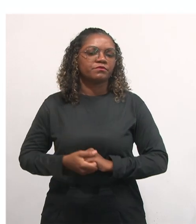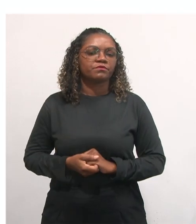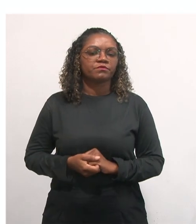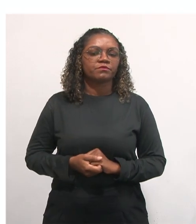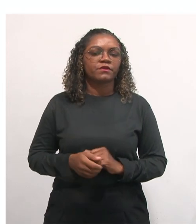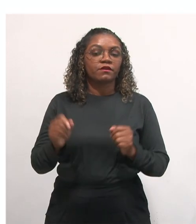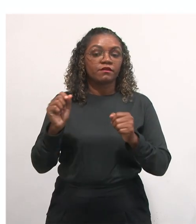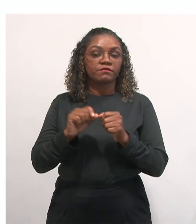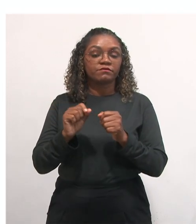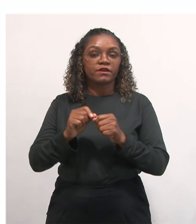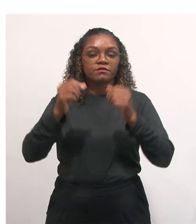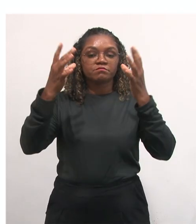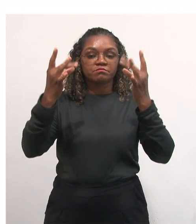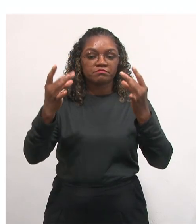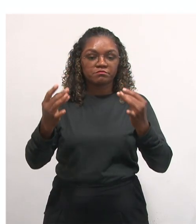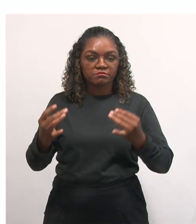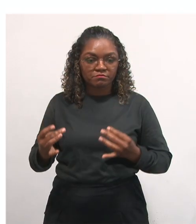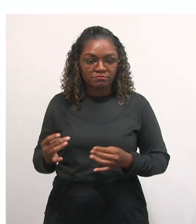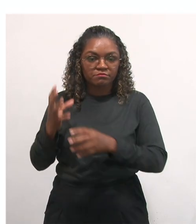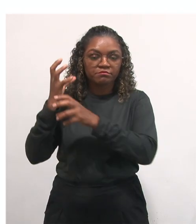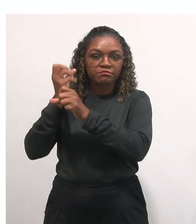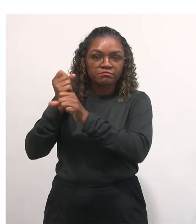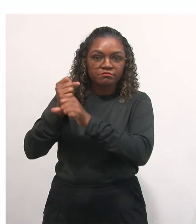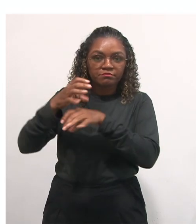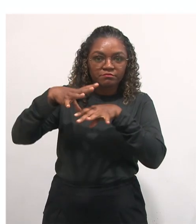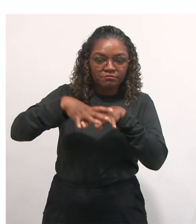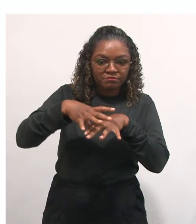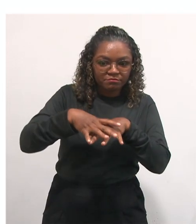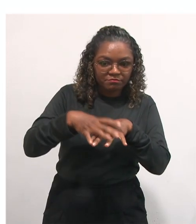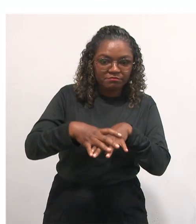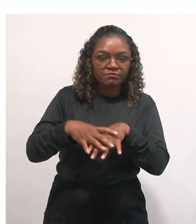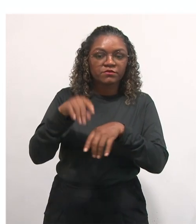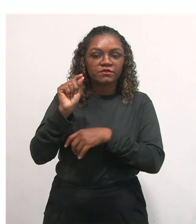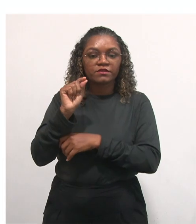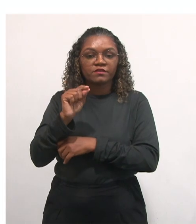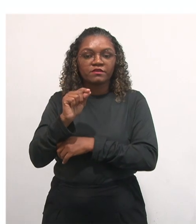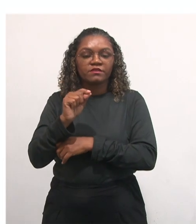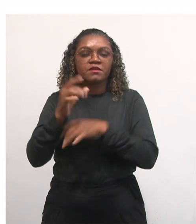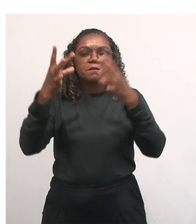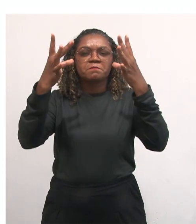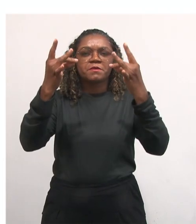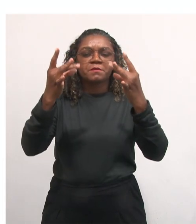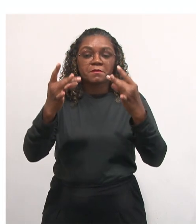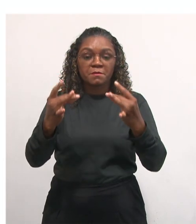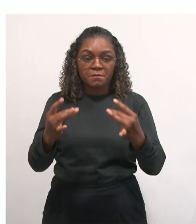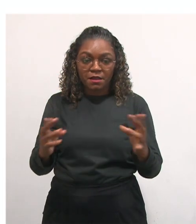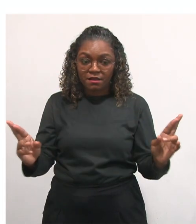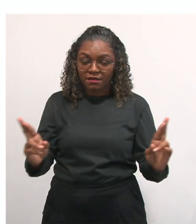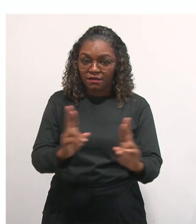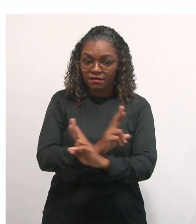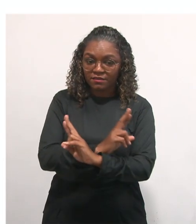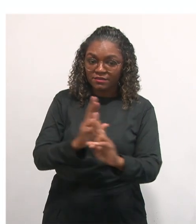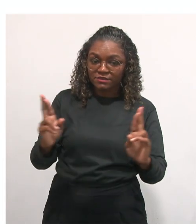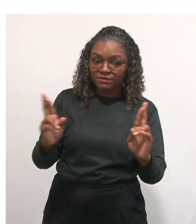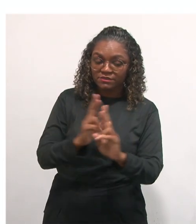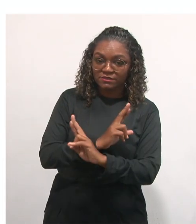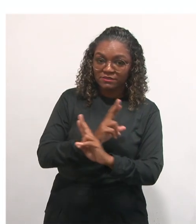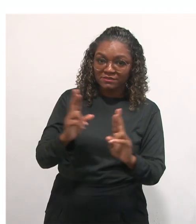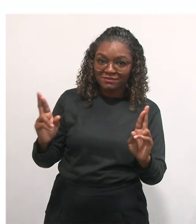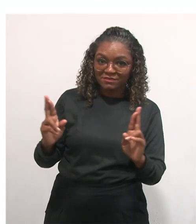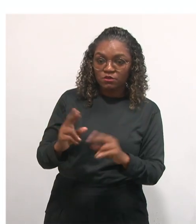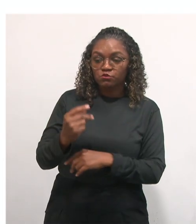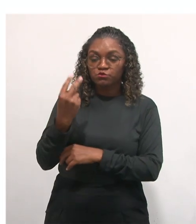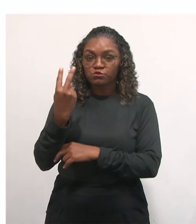designa a equação matemática que descreve a relação entre duas ou